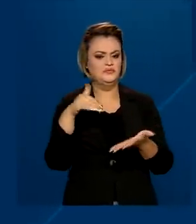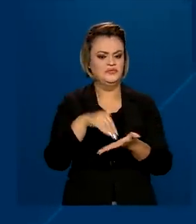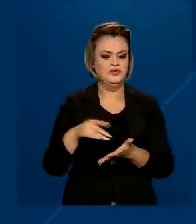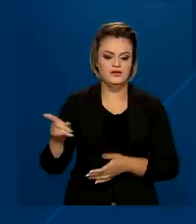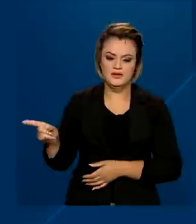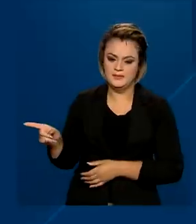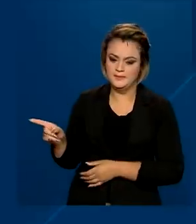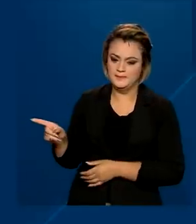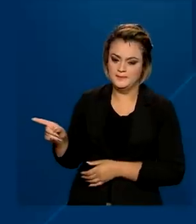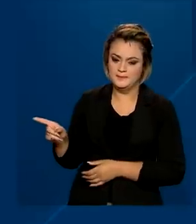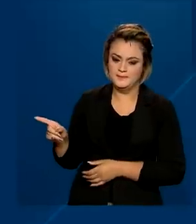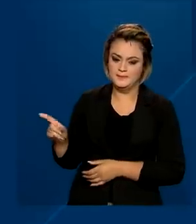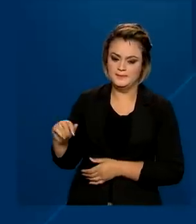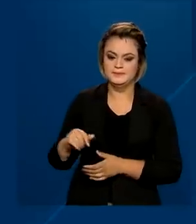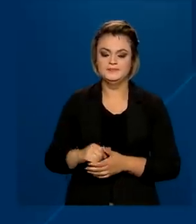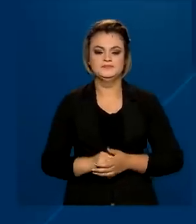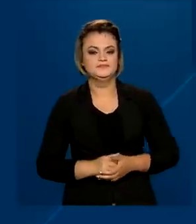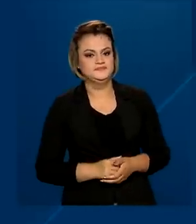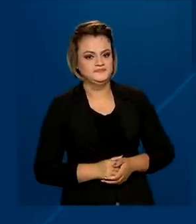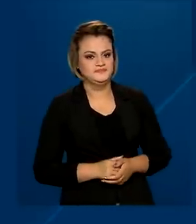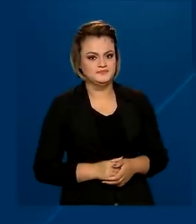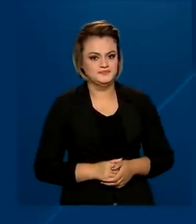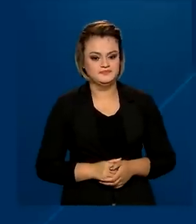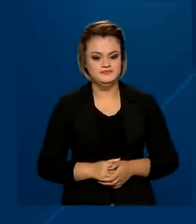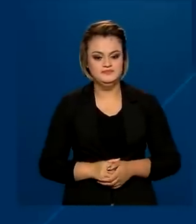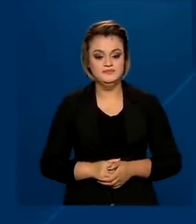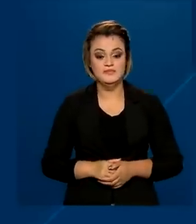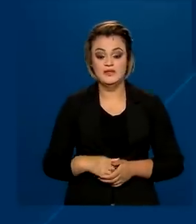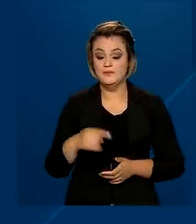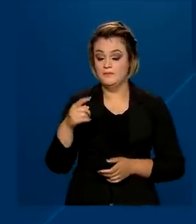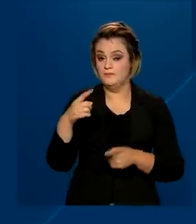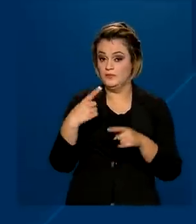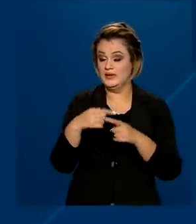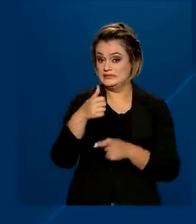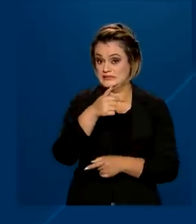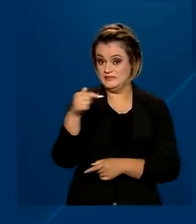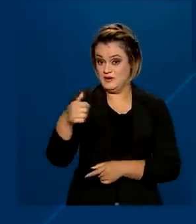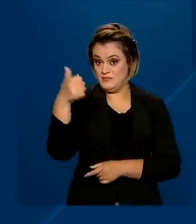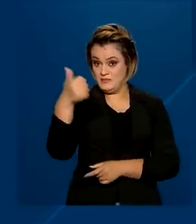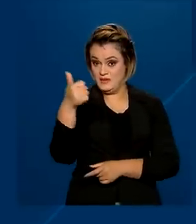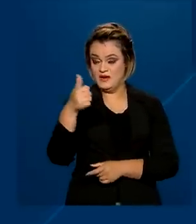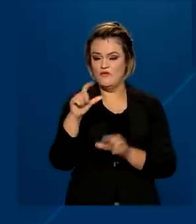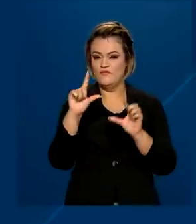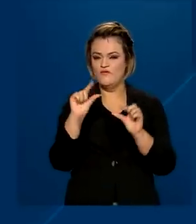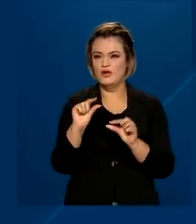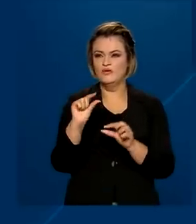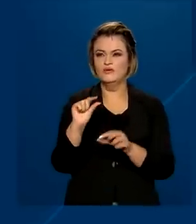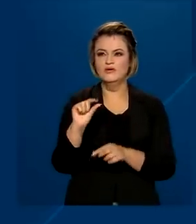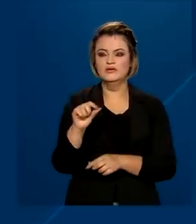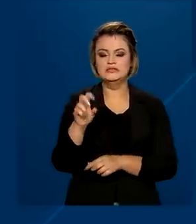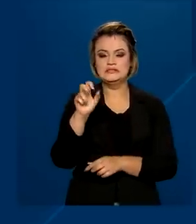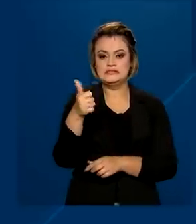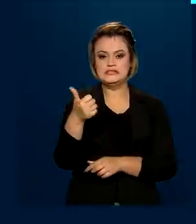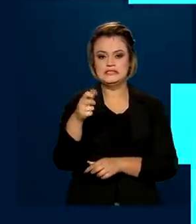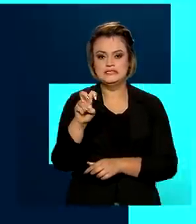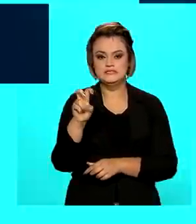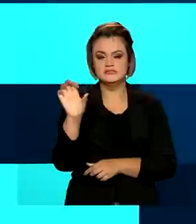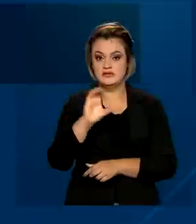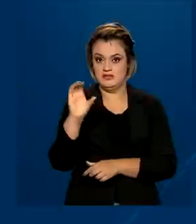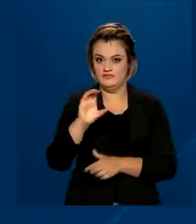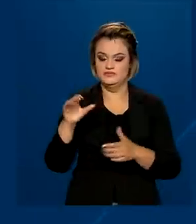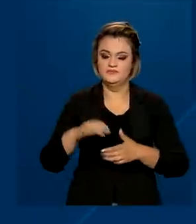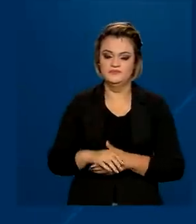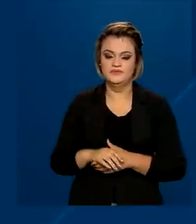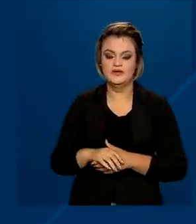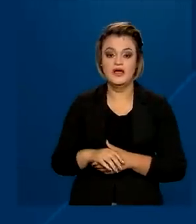de R$ 4,56, sendo que na primeira semana havia caído 15 centavos. No caso